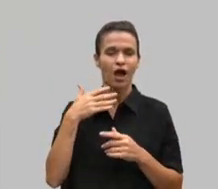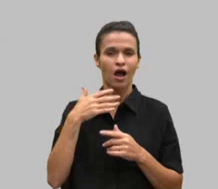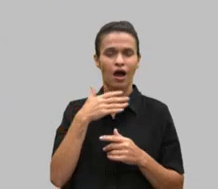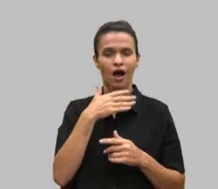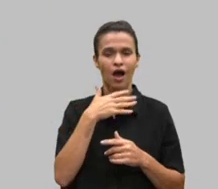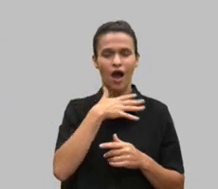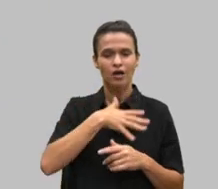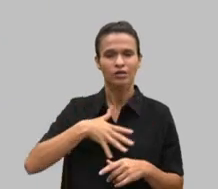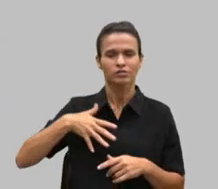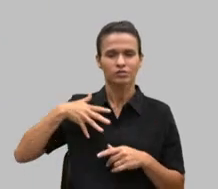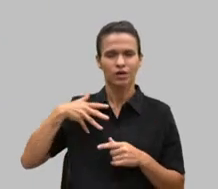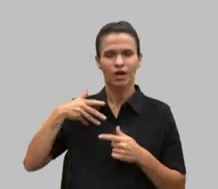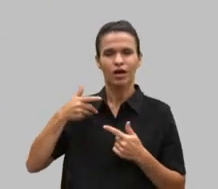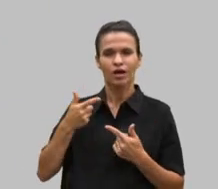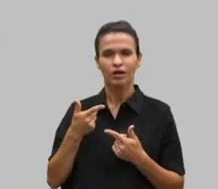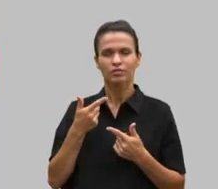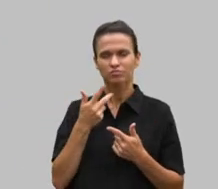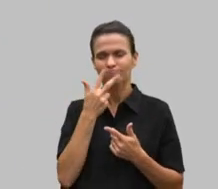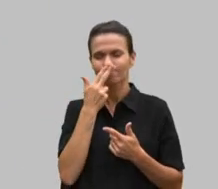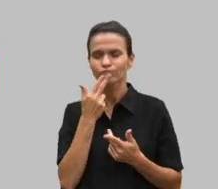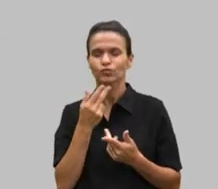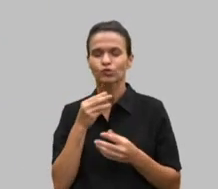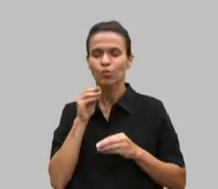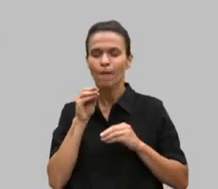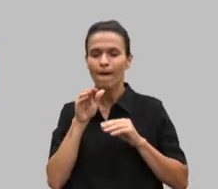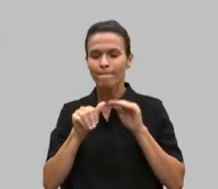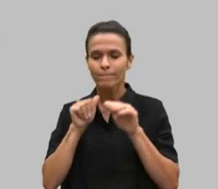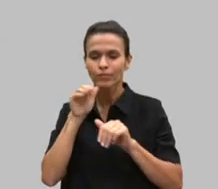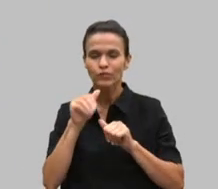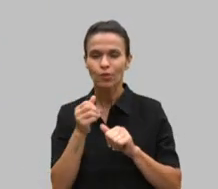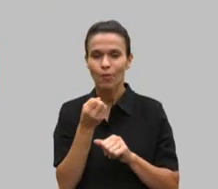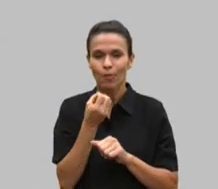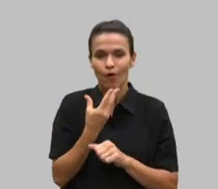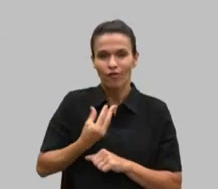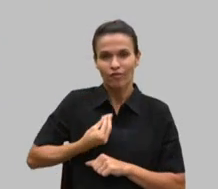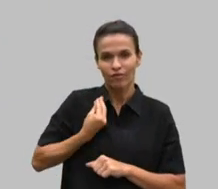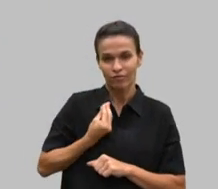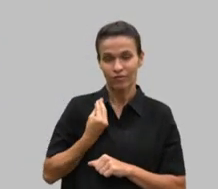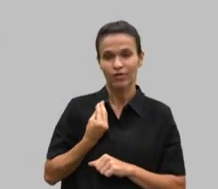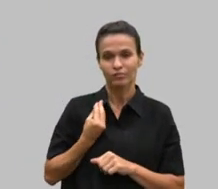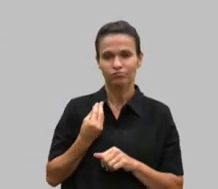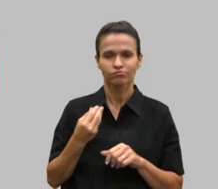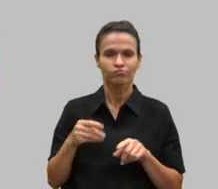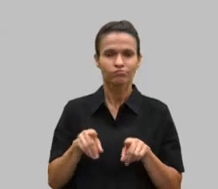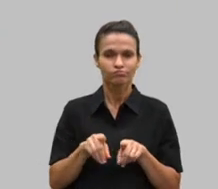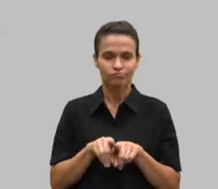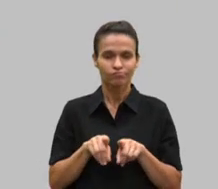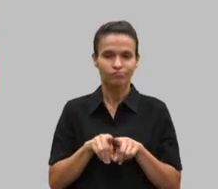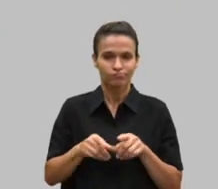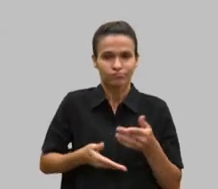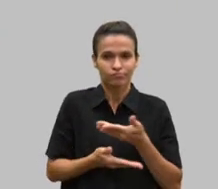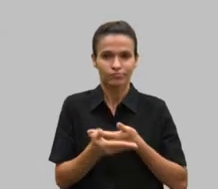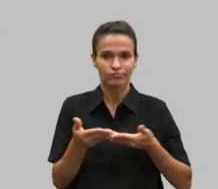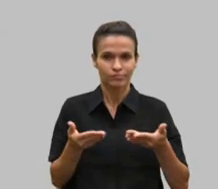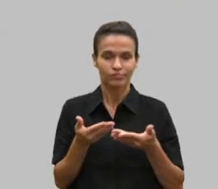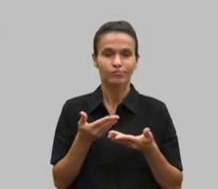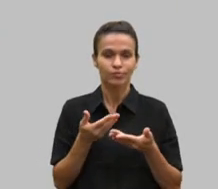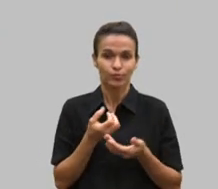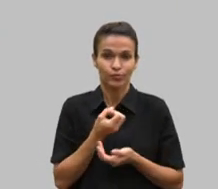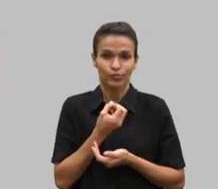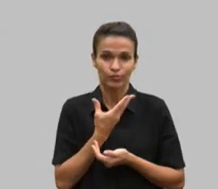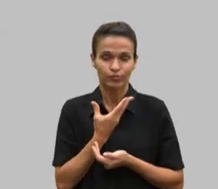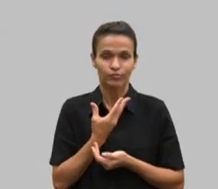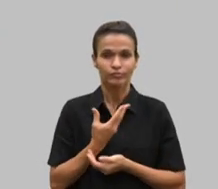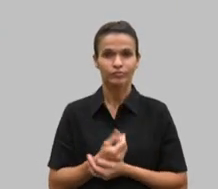da busca pelo Bem Viver e do bem comum em nome do magnífico reitor da PUC Minas Professor Dr